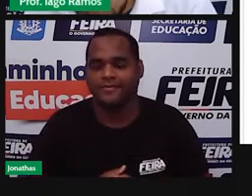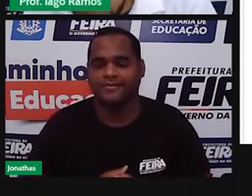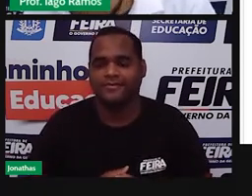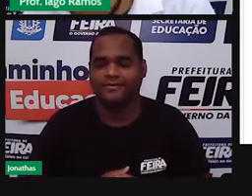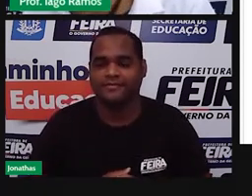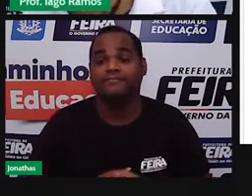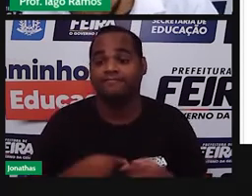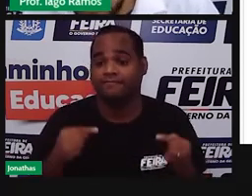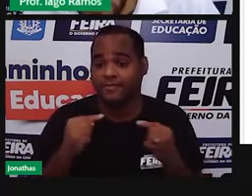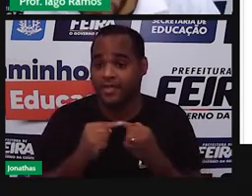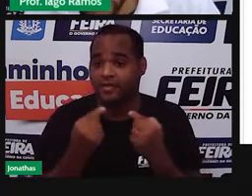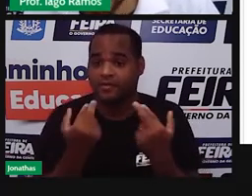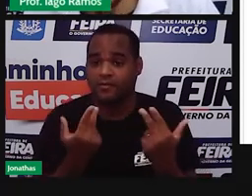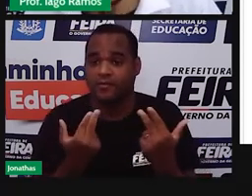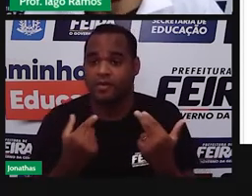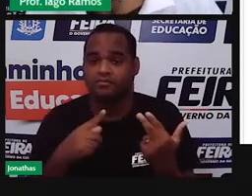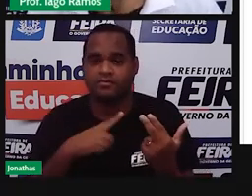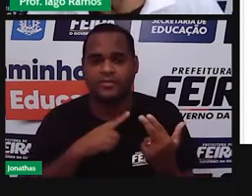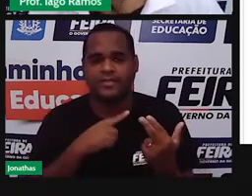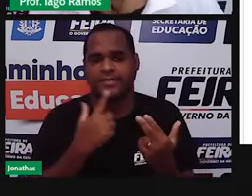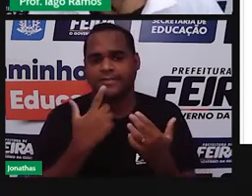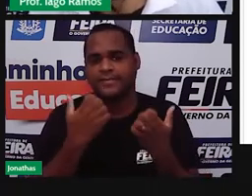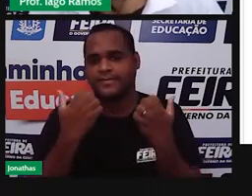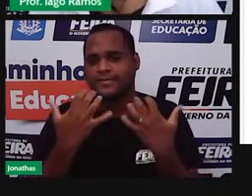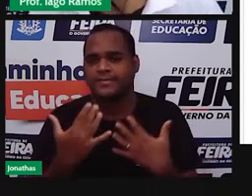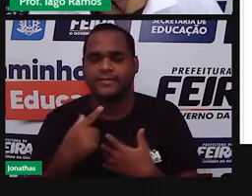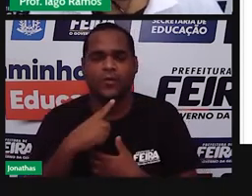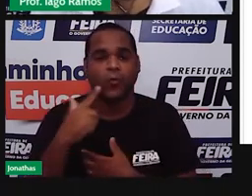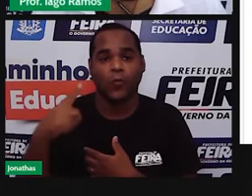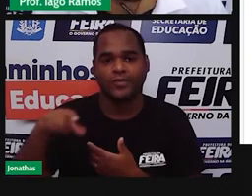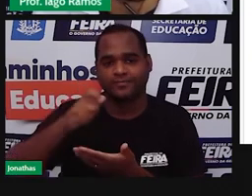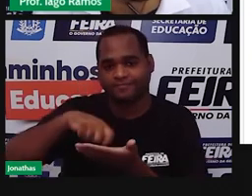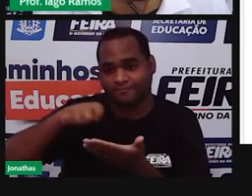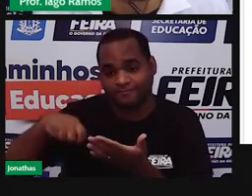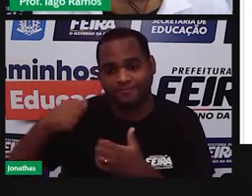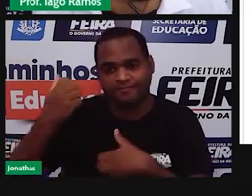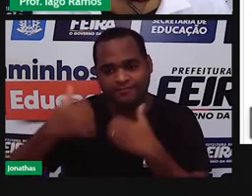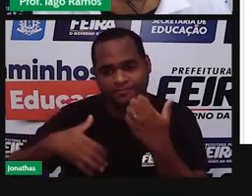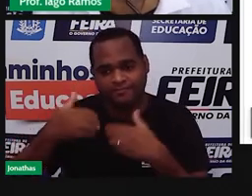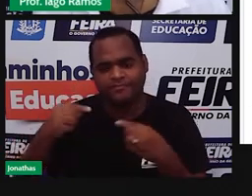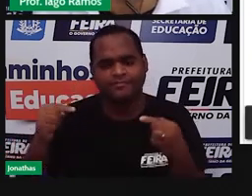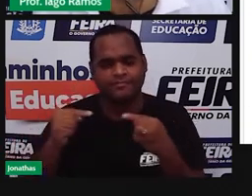E a mesma coisa aqui. É só uma outra forma de escrever, tá?